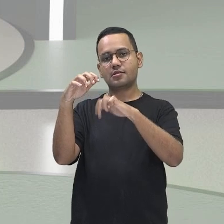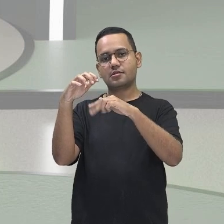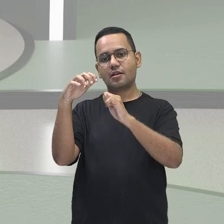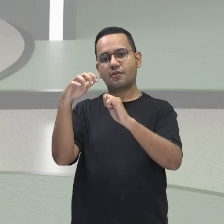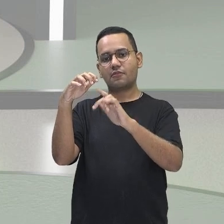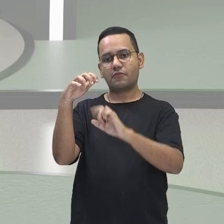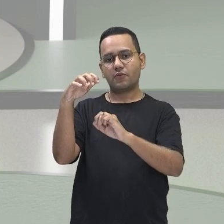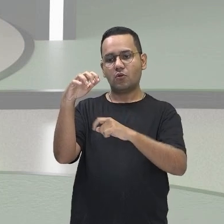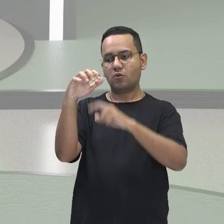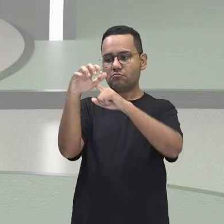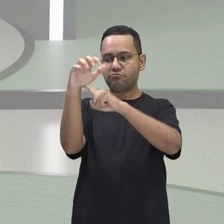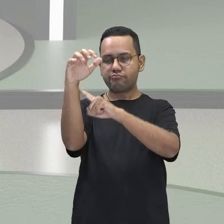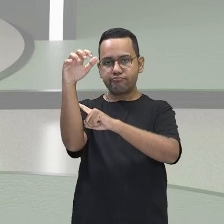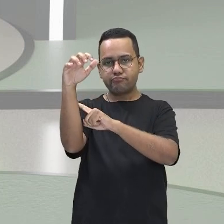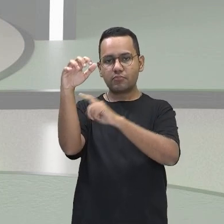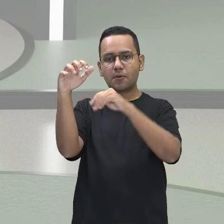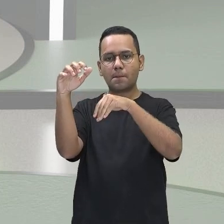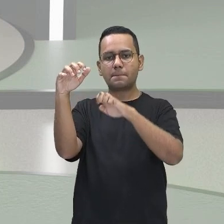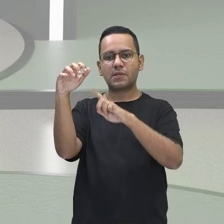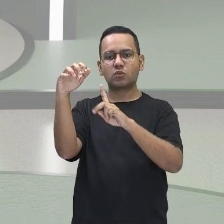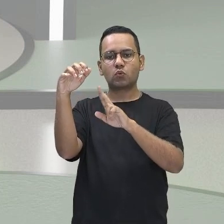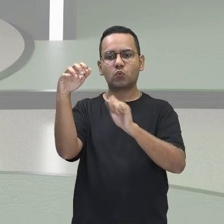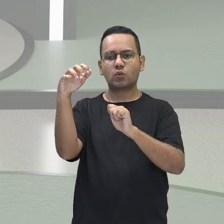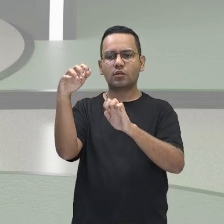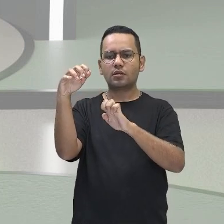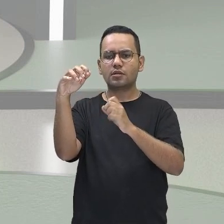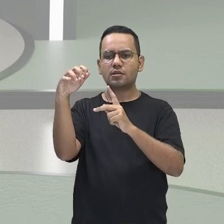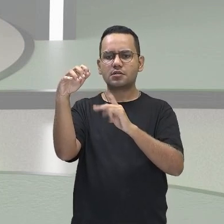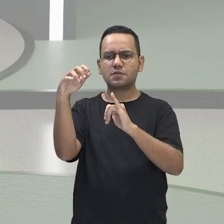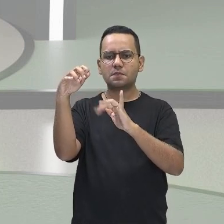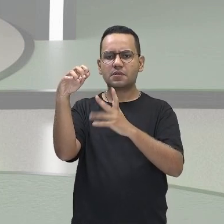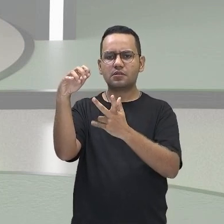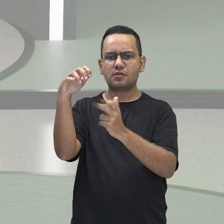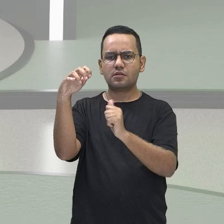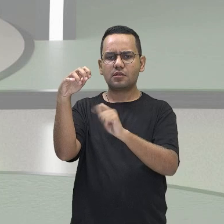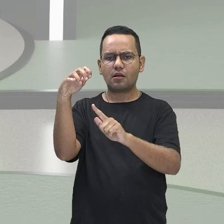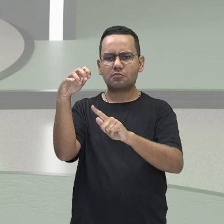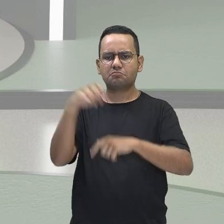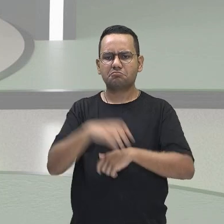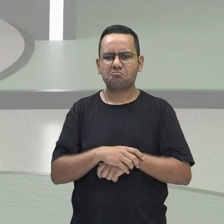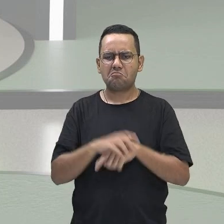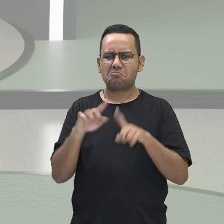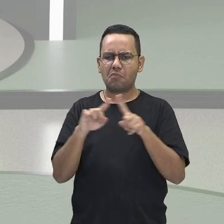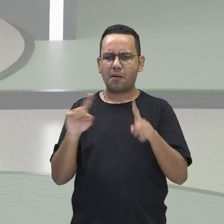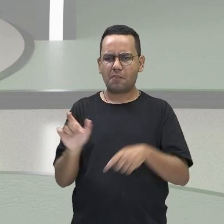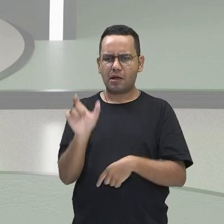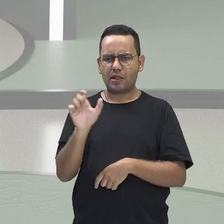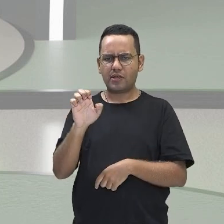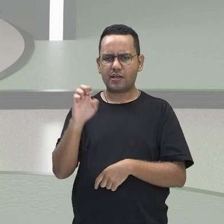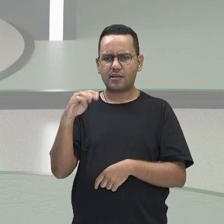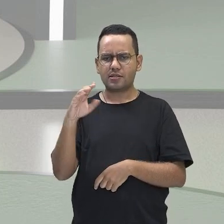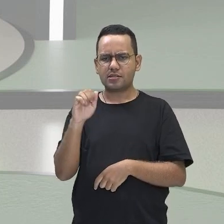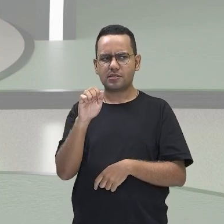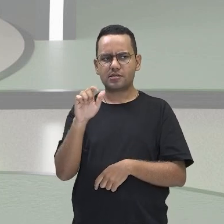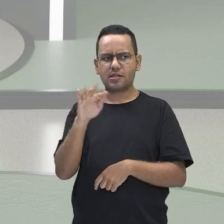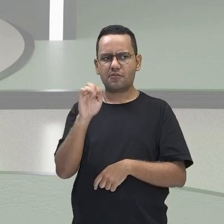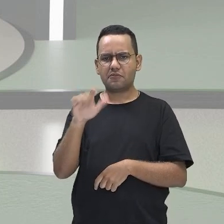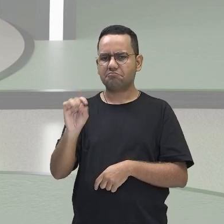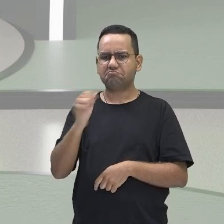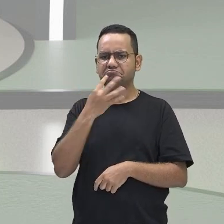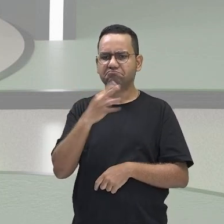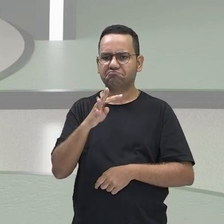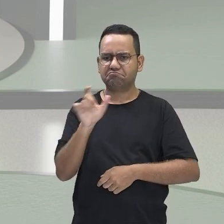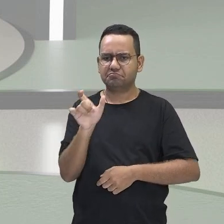ou espinhal. Professora, encéfalo, eu não conheço essa palavra, professora.